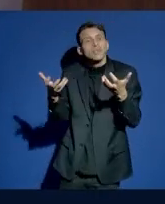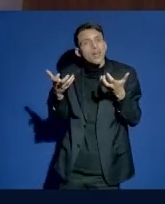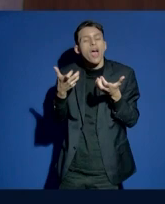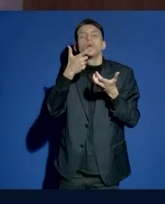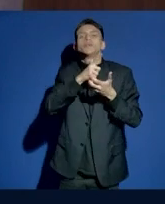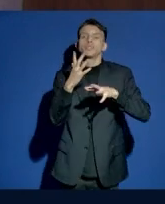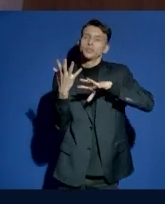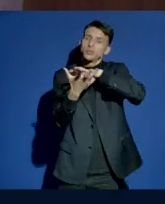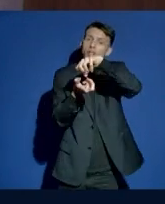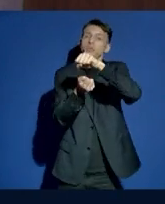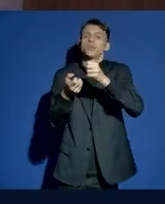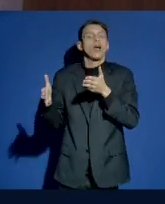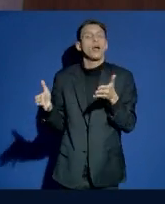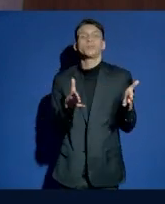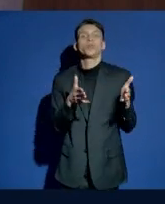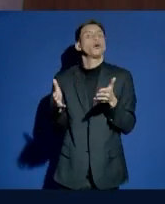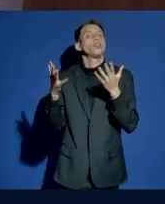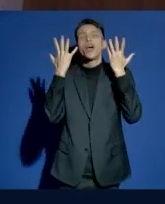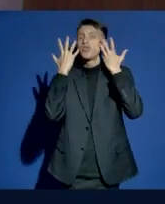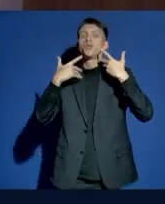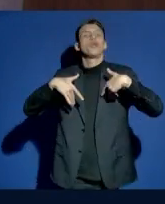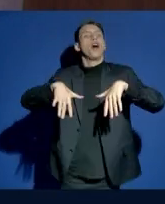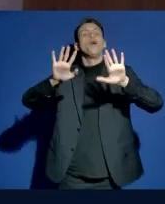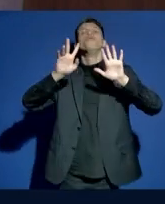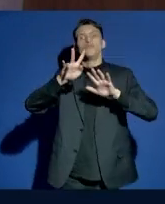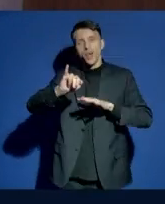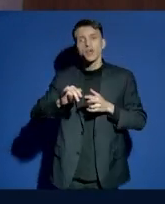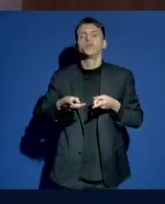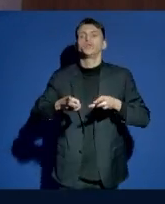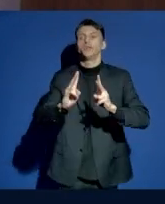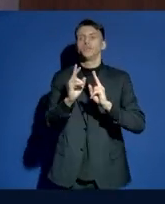sustentável e o caminho natural é que isso se perpetue.